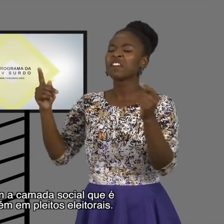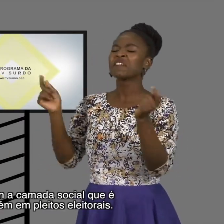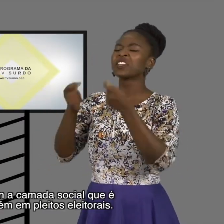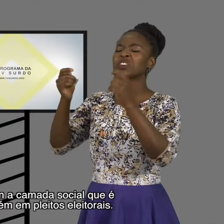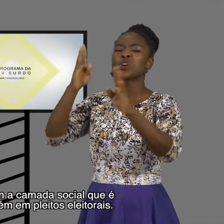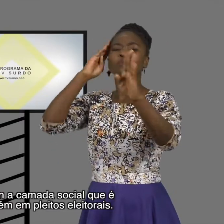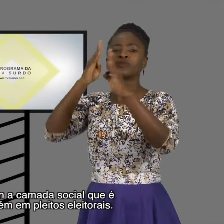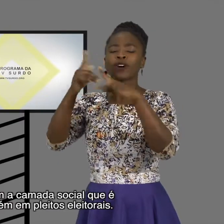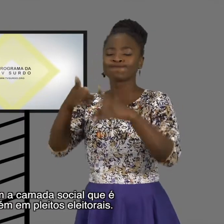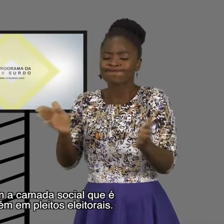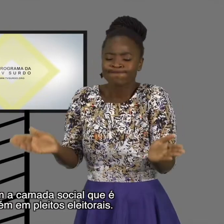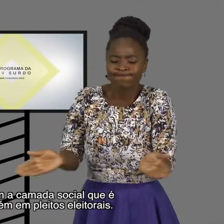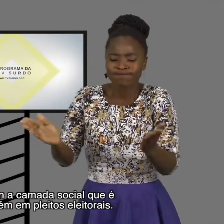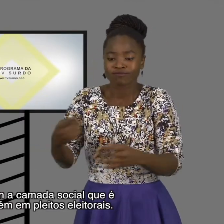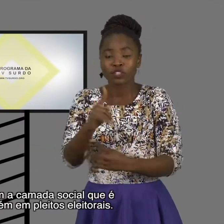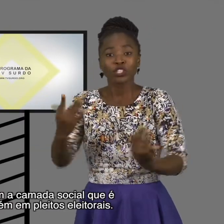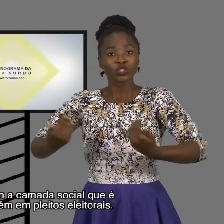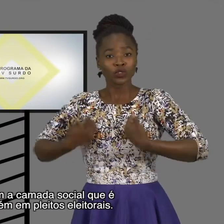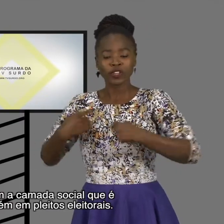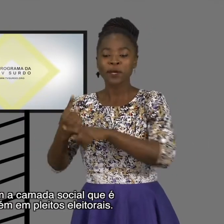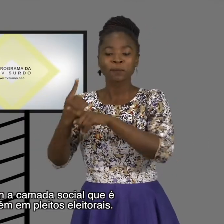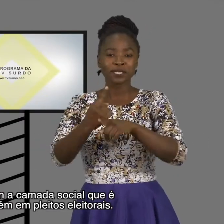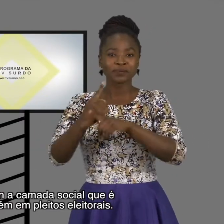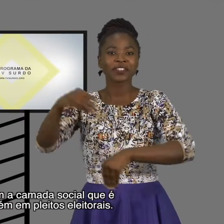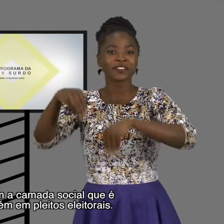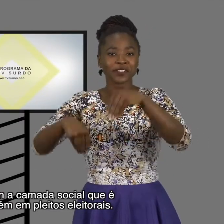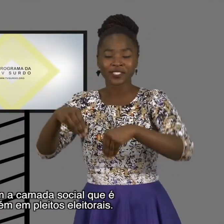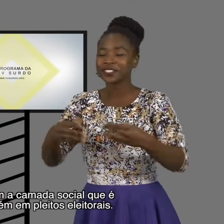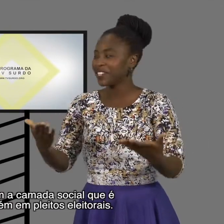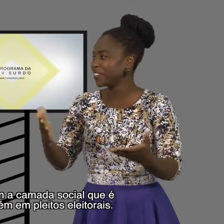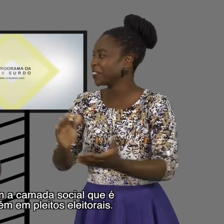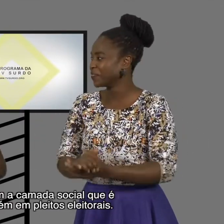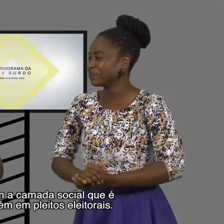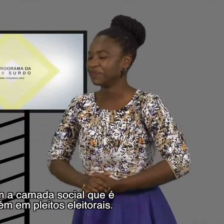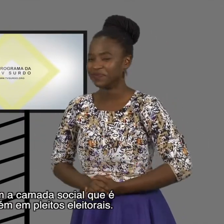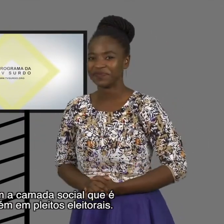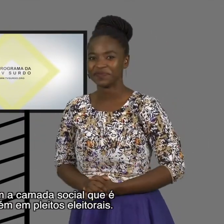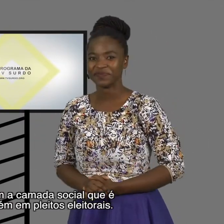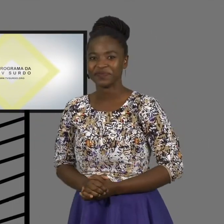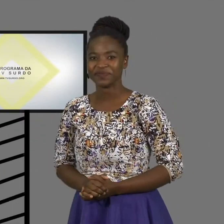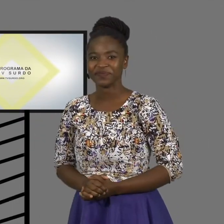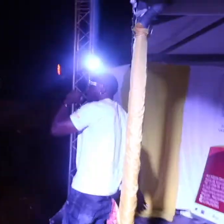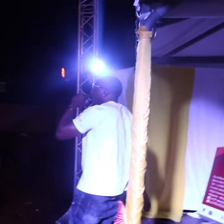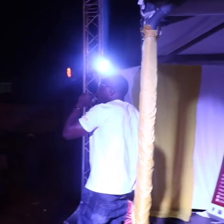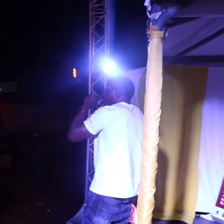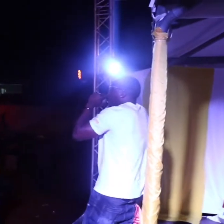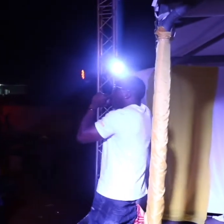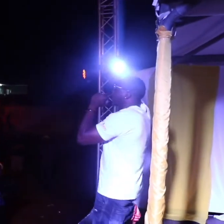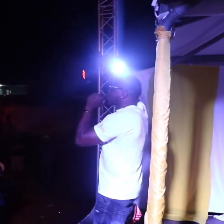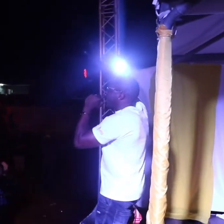visto que constituem a camada social, que é a que mais se abstém em pleitos eleitorais.